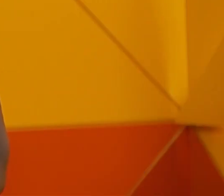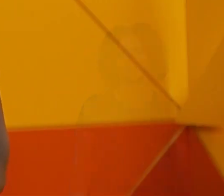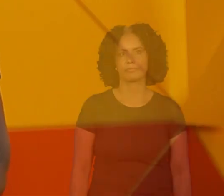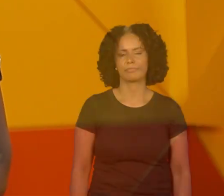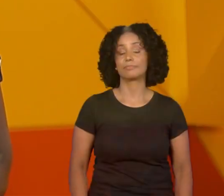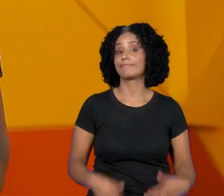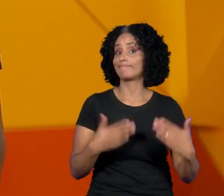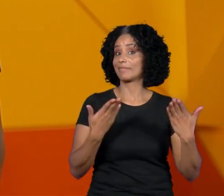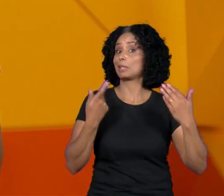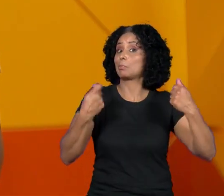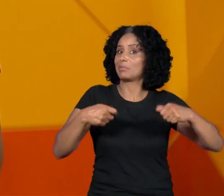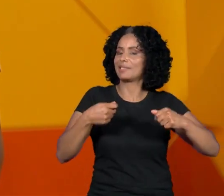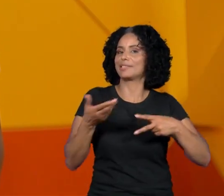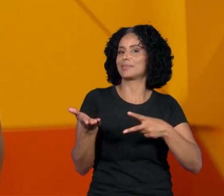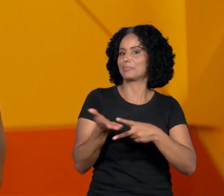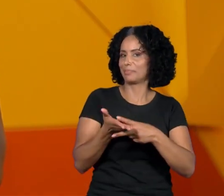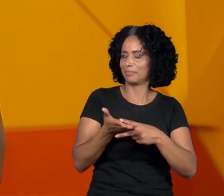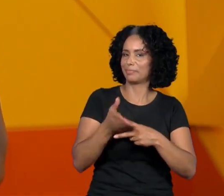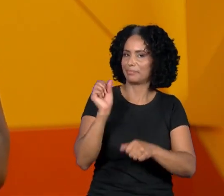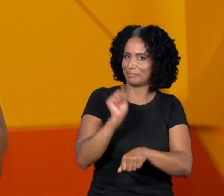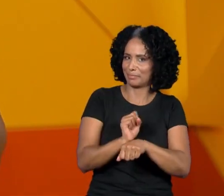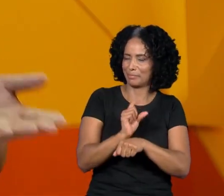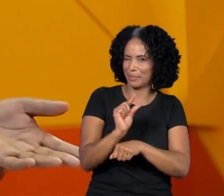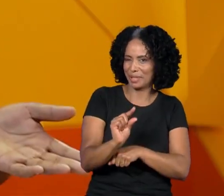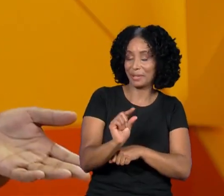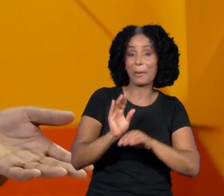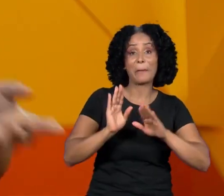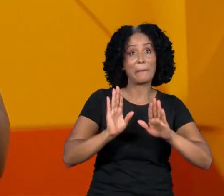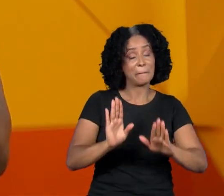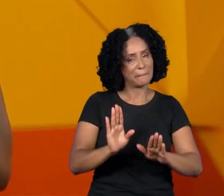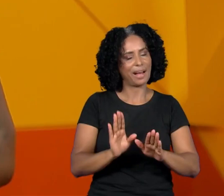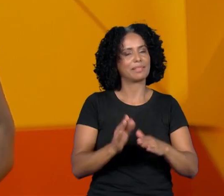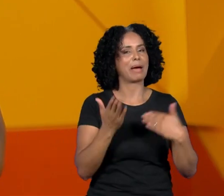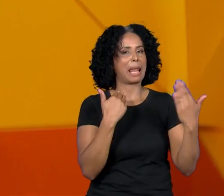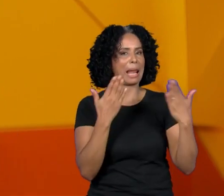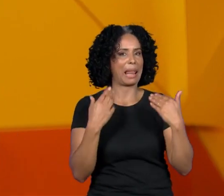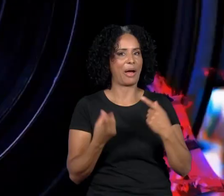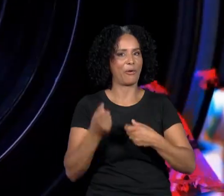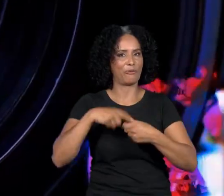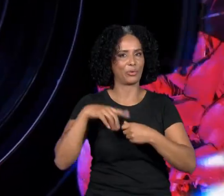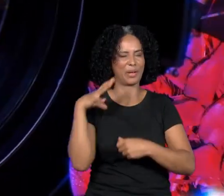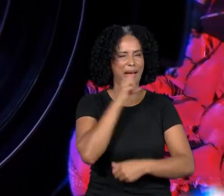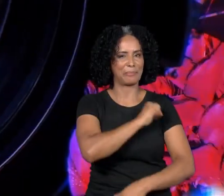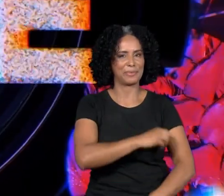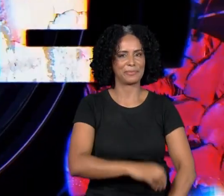Gente, eu preciso fazer uma pausa agora, só que a gente ainda tem muito para conversar. Eu volto já já.